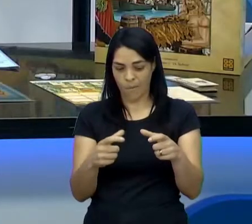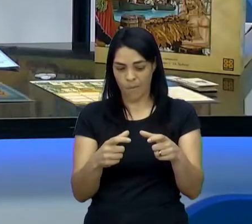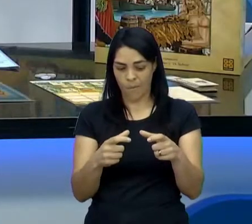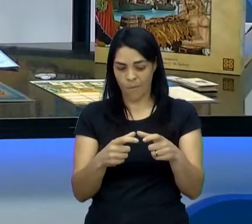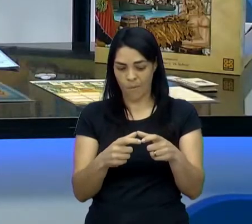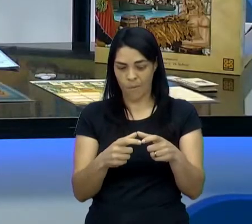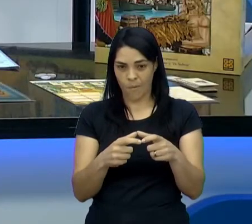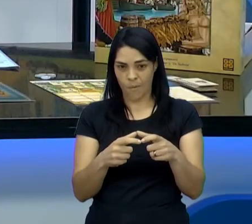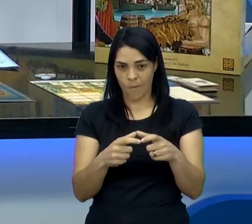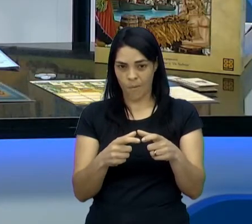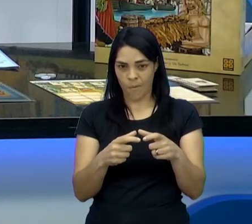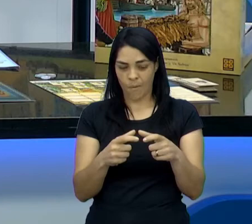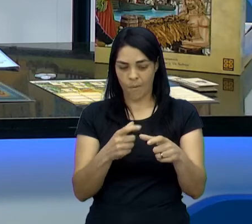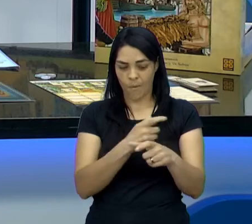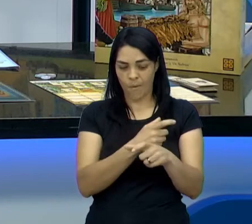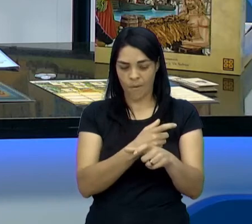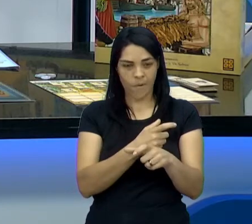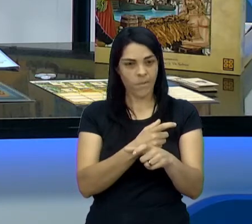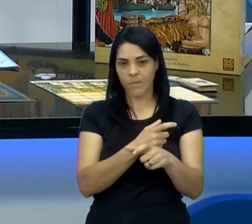ligados.